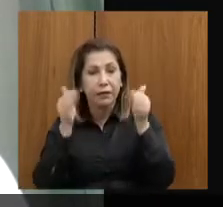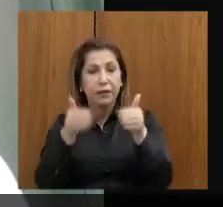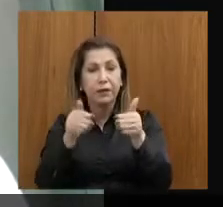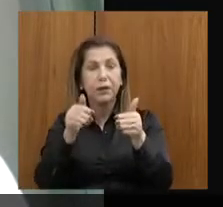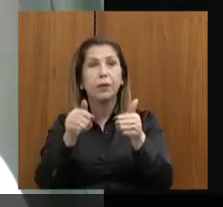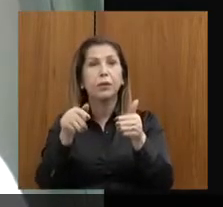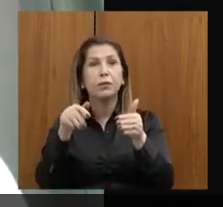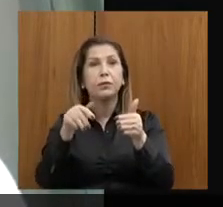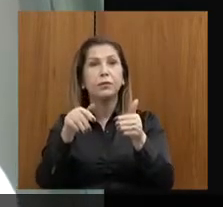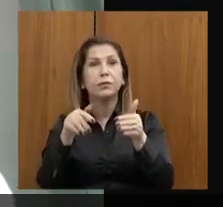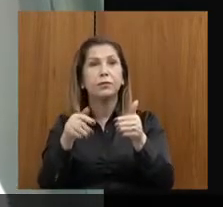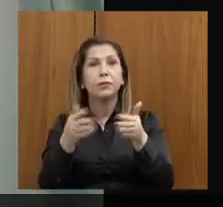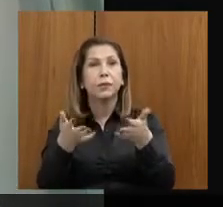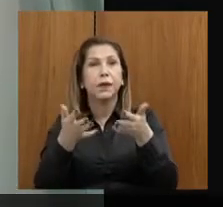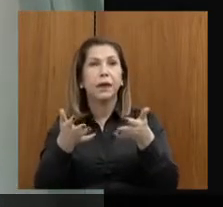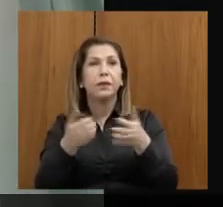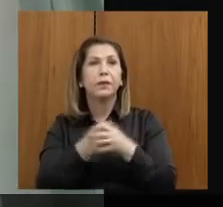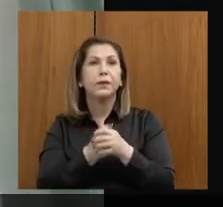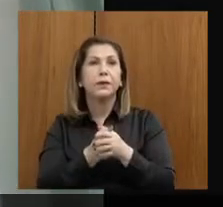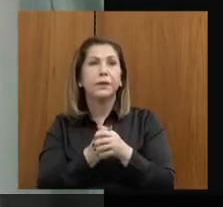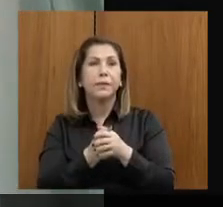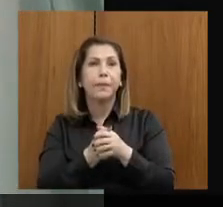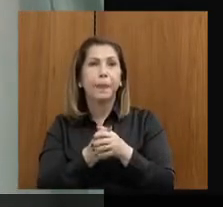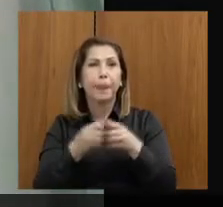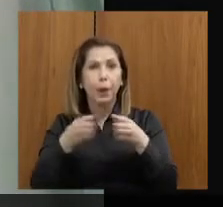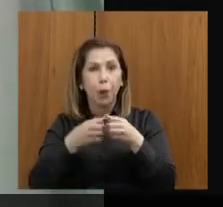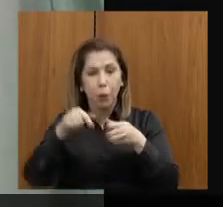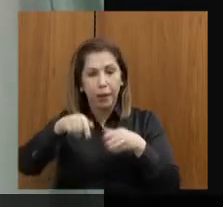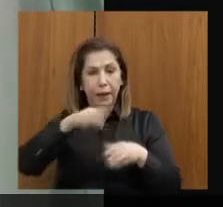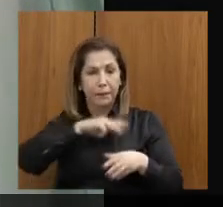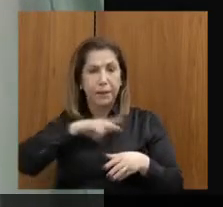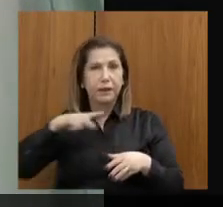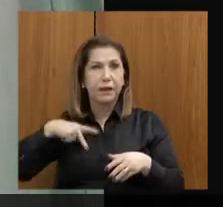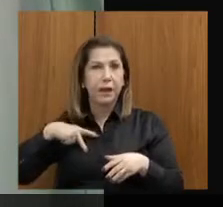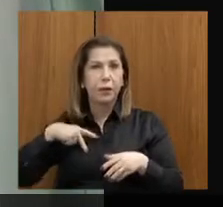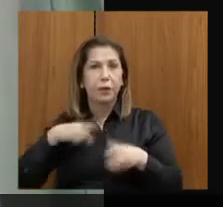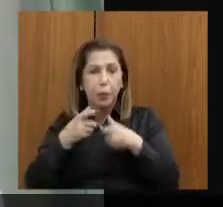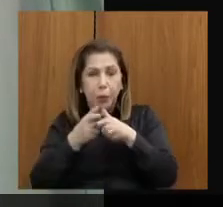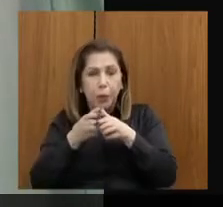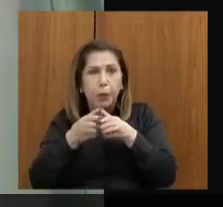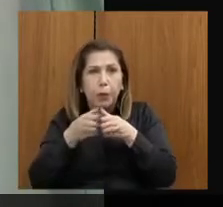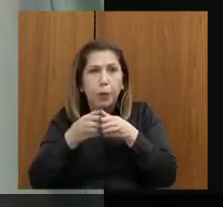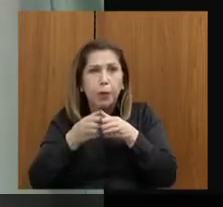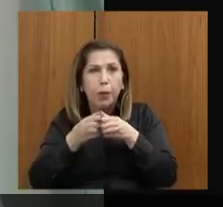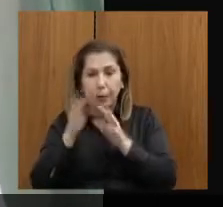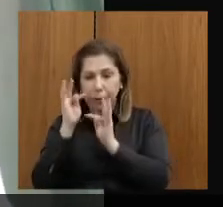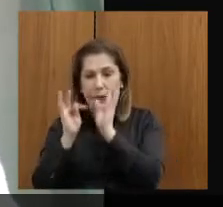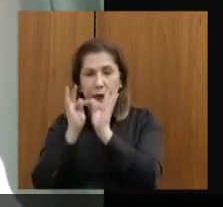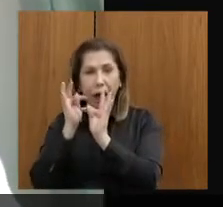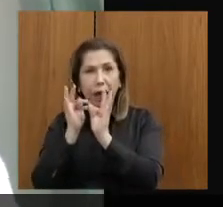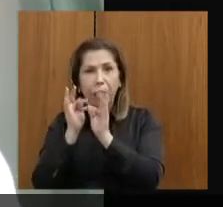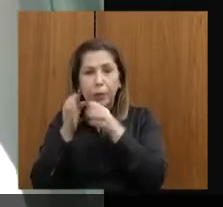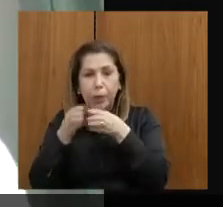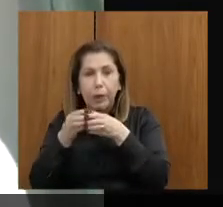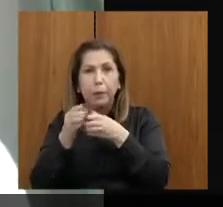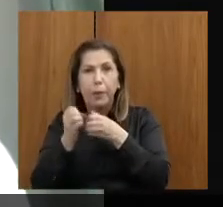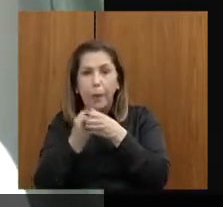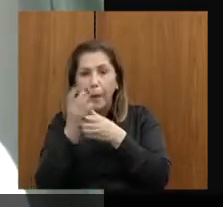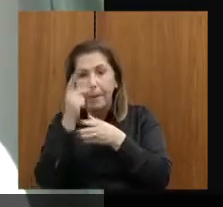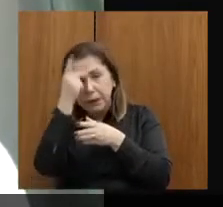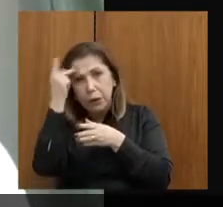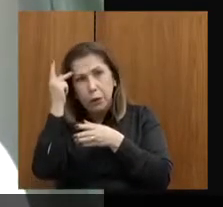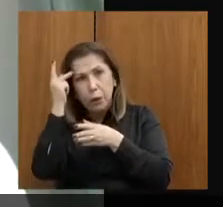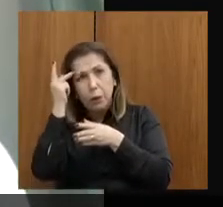É nós temos na equipe ministerial que é pequena da equipe de técnicos e também